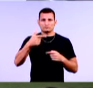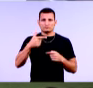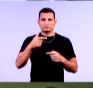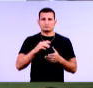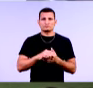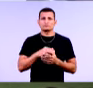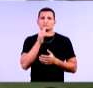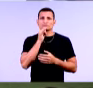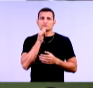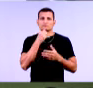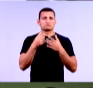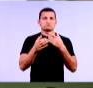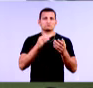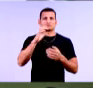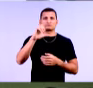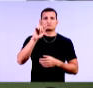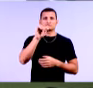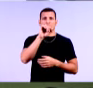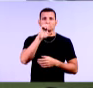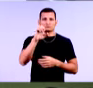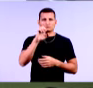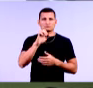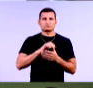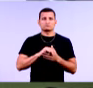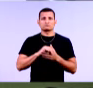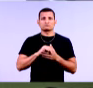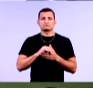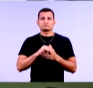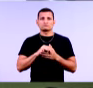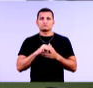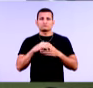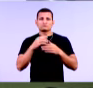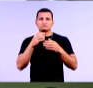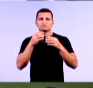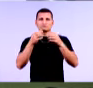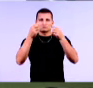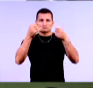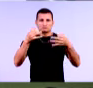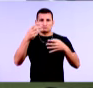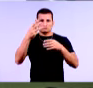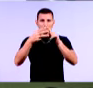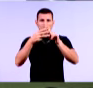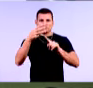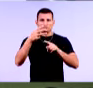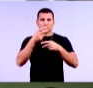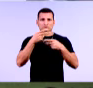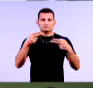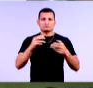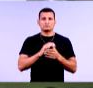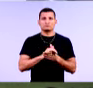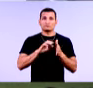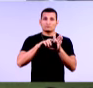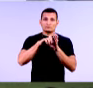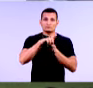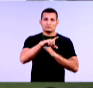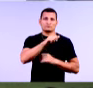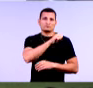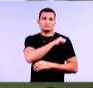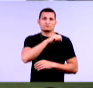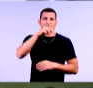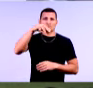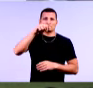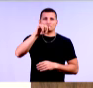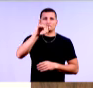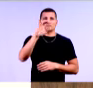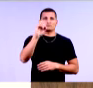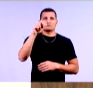de qualquer classe, para cada uma delas citar 3 objetos. No caso, aqui, Cacoal, o aluno Maicon, ele